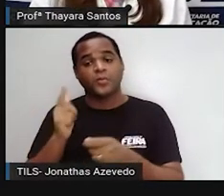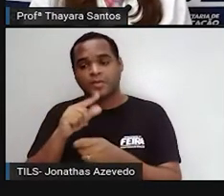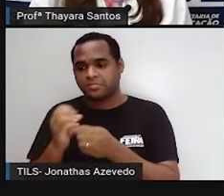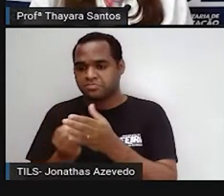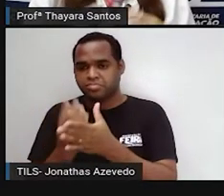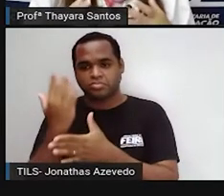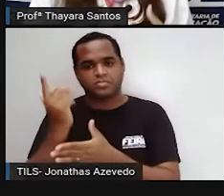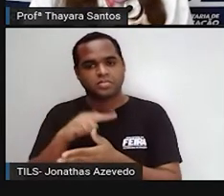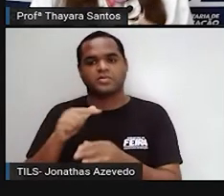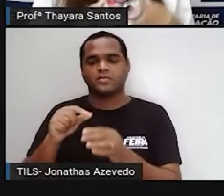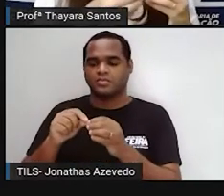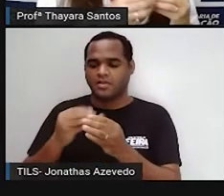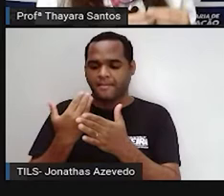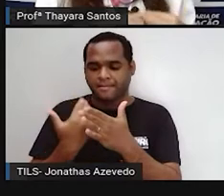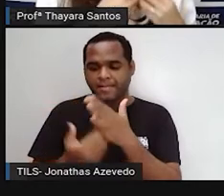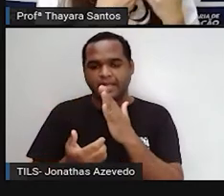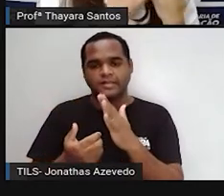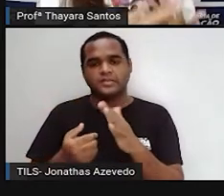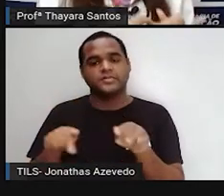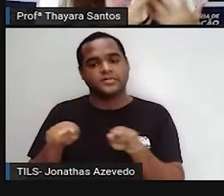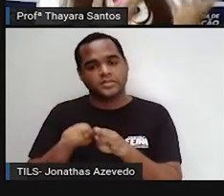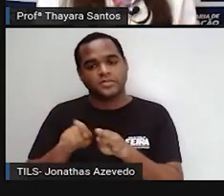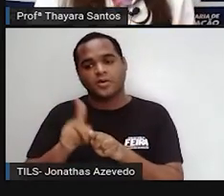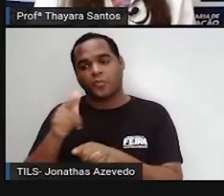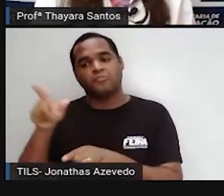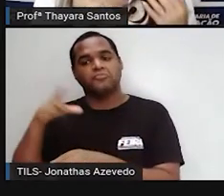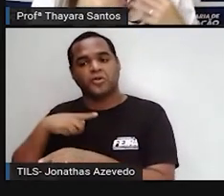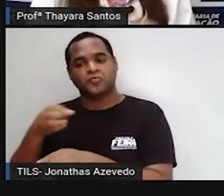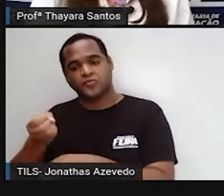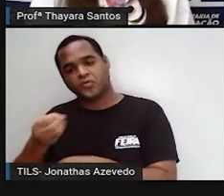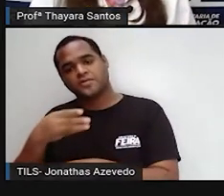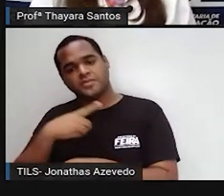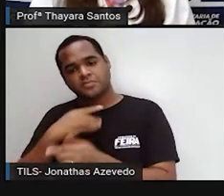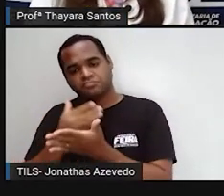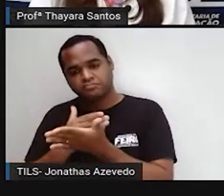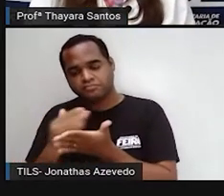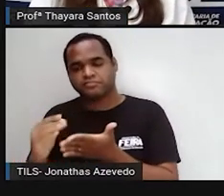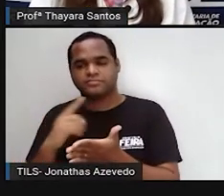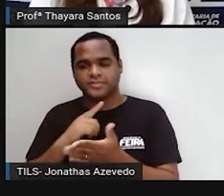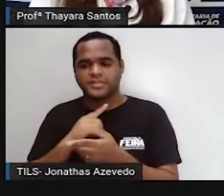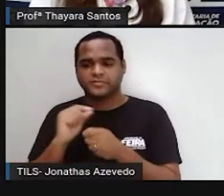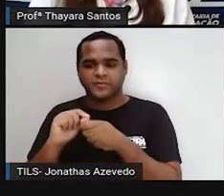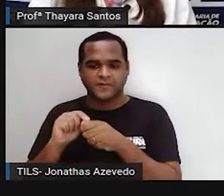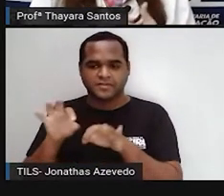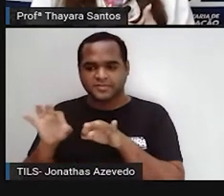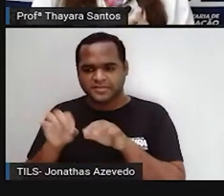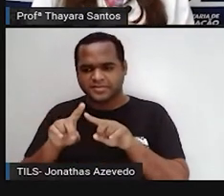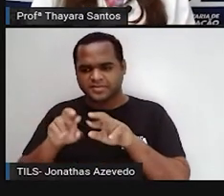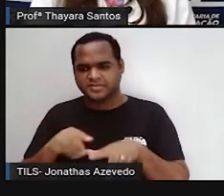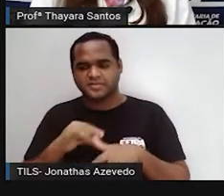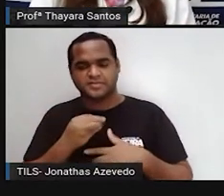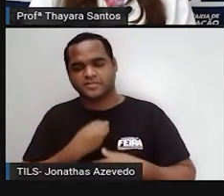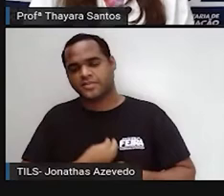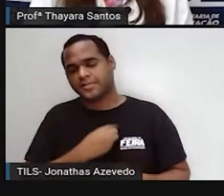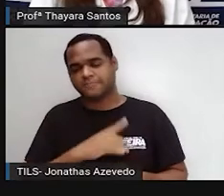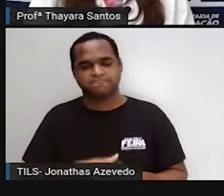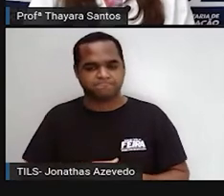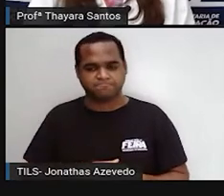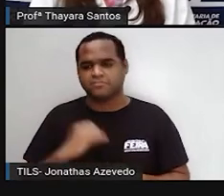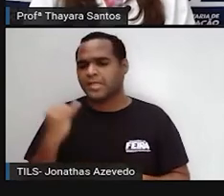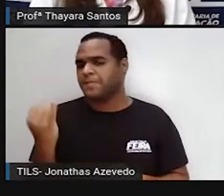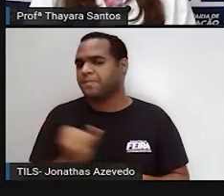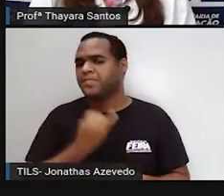parte perdida, bem como de dar origem a um novo ser vivo a partir daquele fragmento que foi perdido. Então, é muito interessante